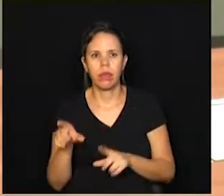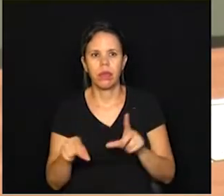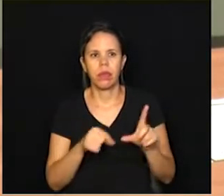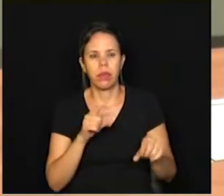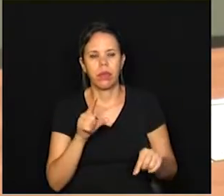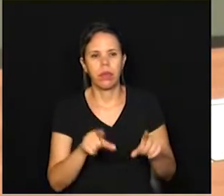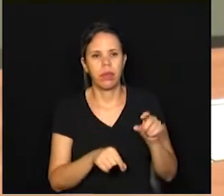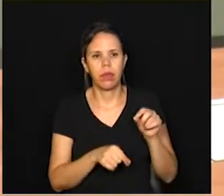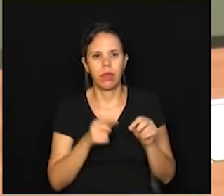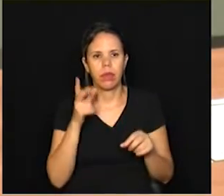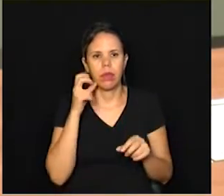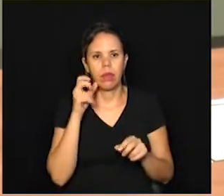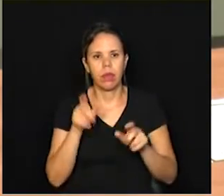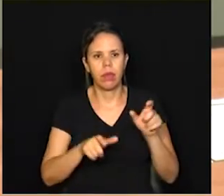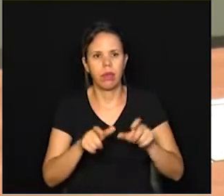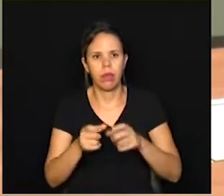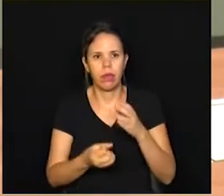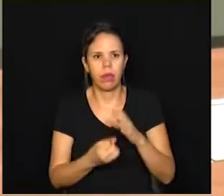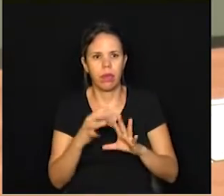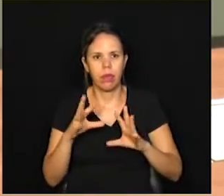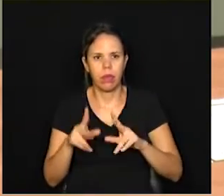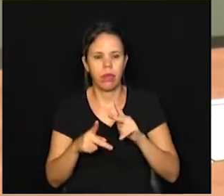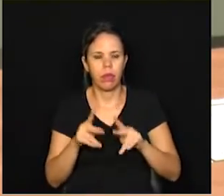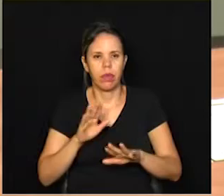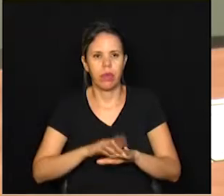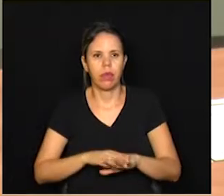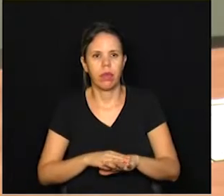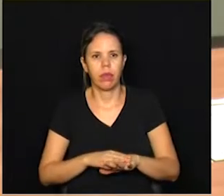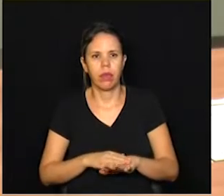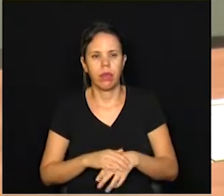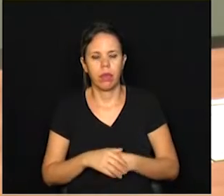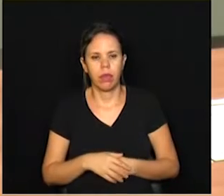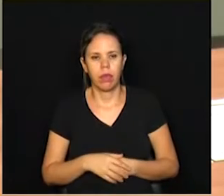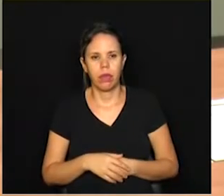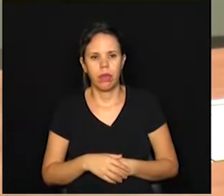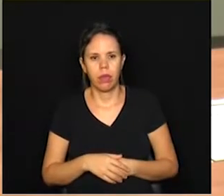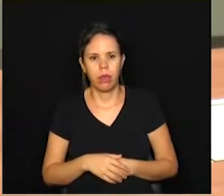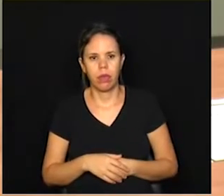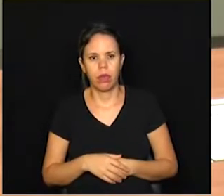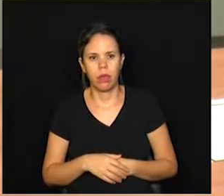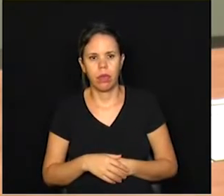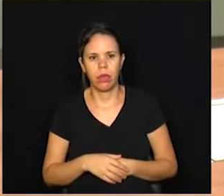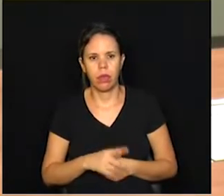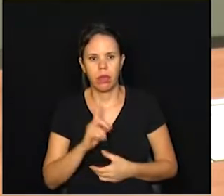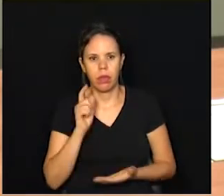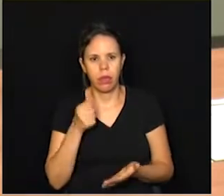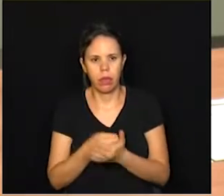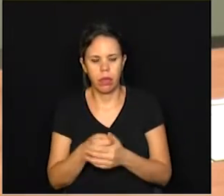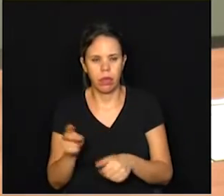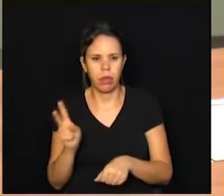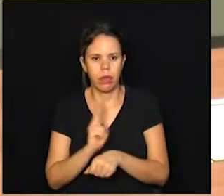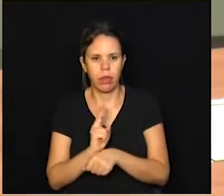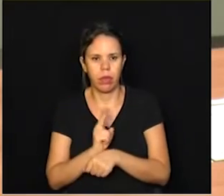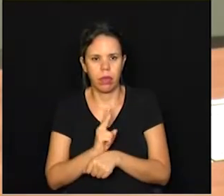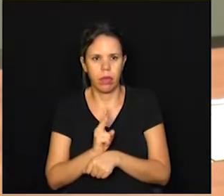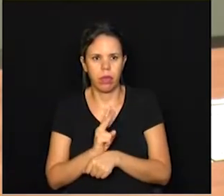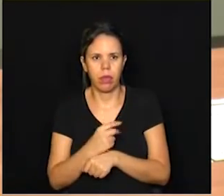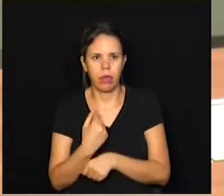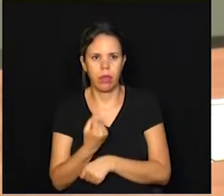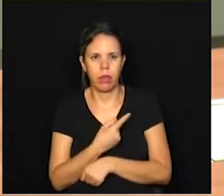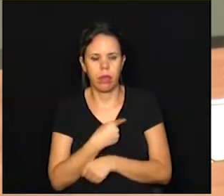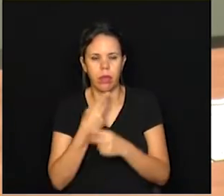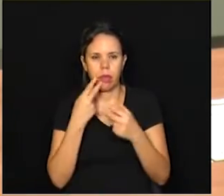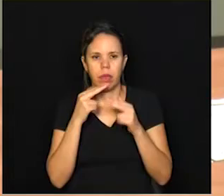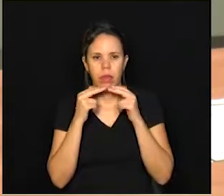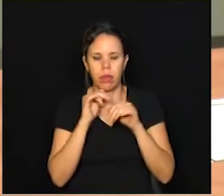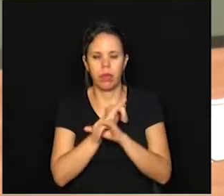Selecionando, ouvindo fontes, ouvindo todos os lados, cercando-se de toda a garantia e segurança para que a nossa